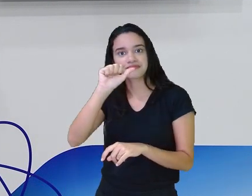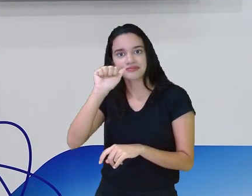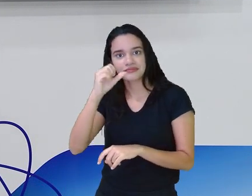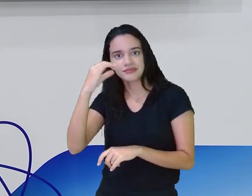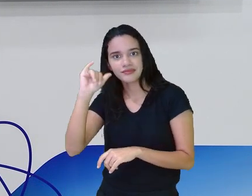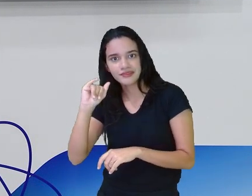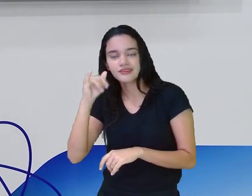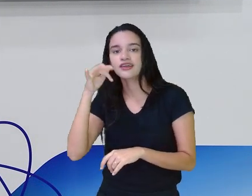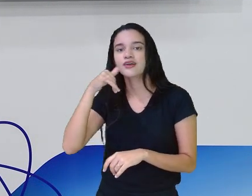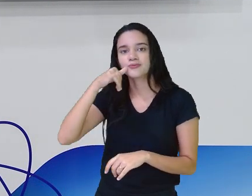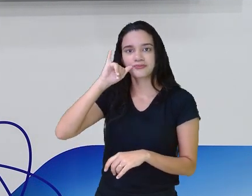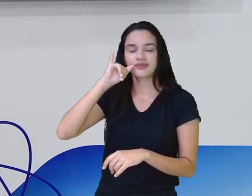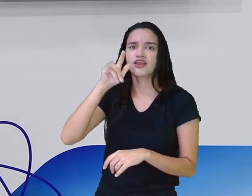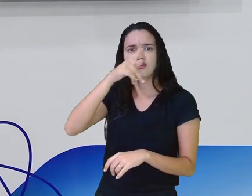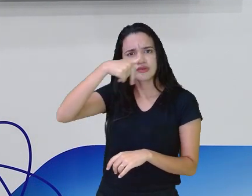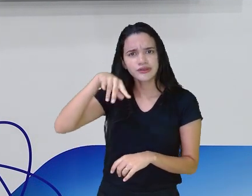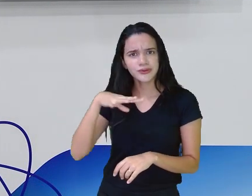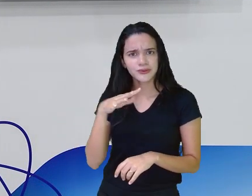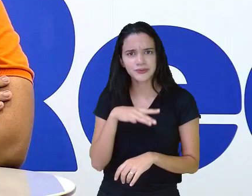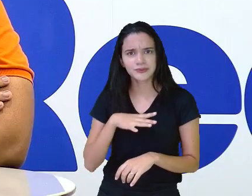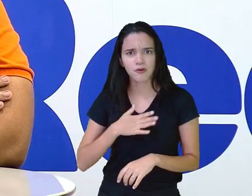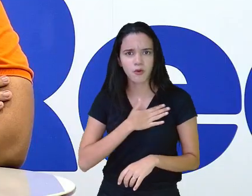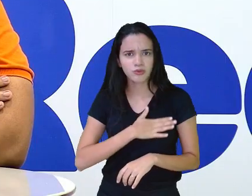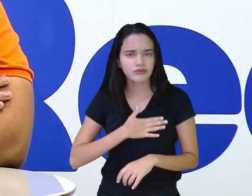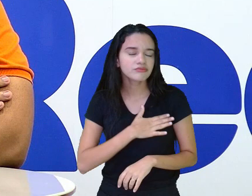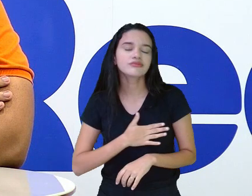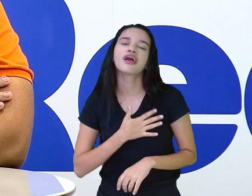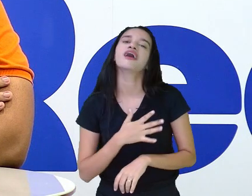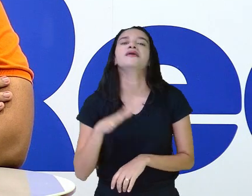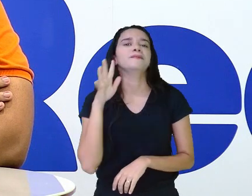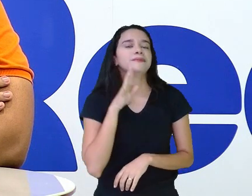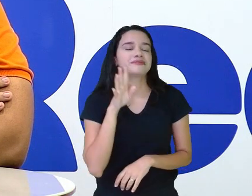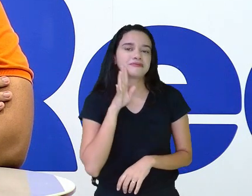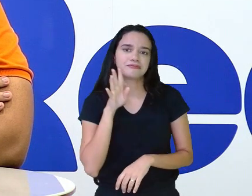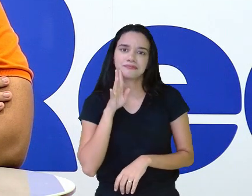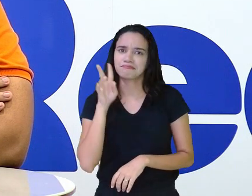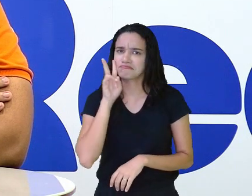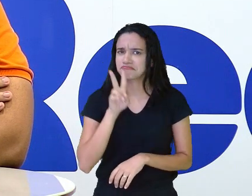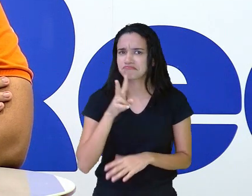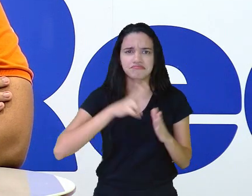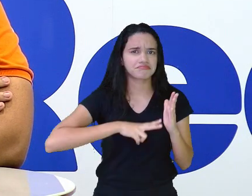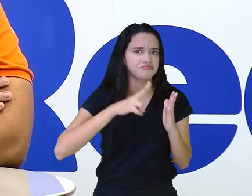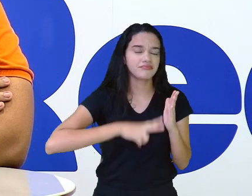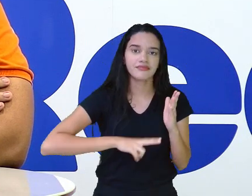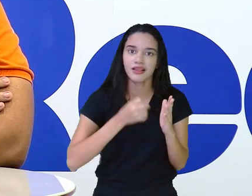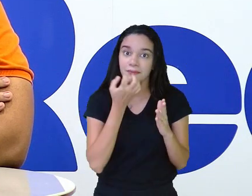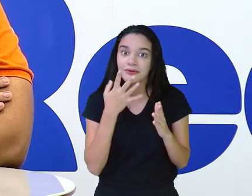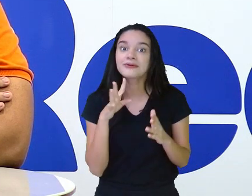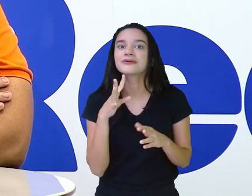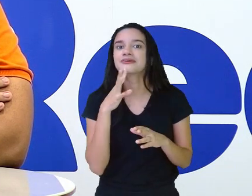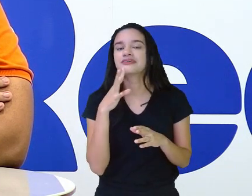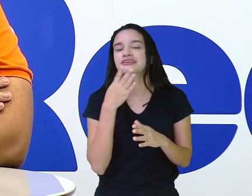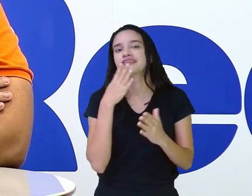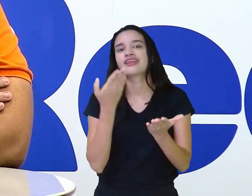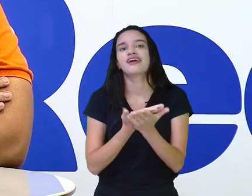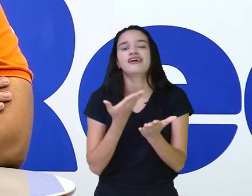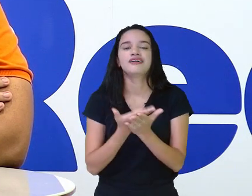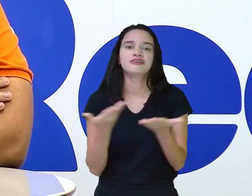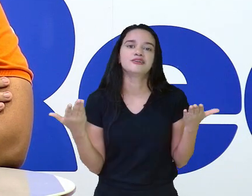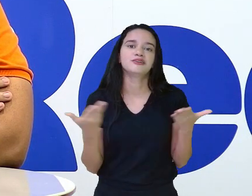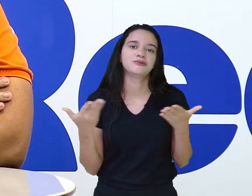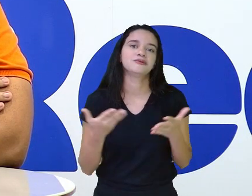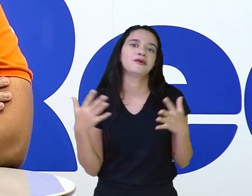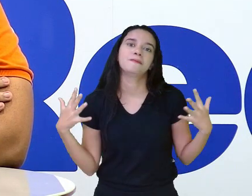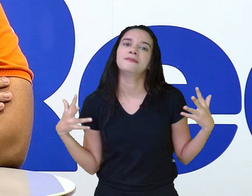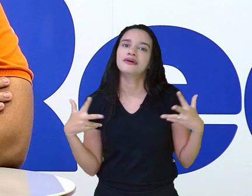estão gostando, professor? É bem legal, né? Nunca tinha ouvido falar. Muito bom. Conhecendo agora na aula de hoje.